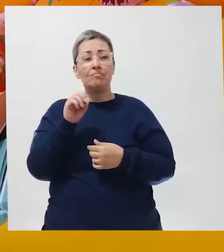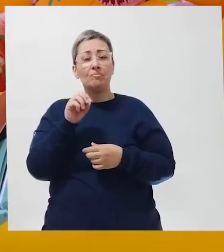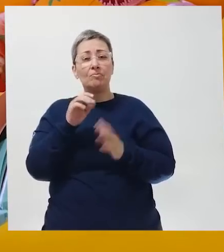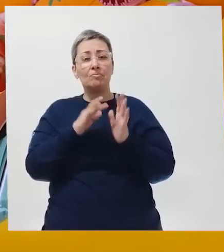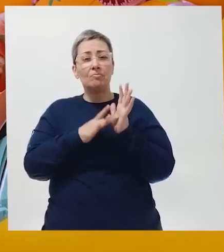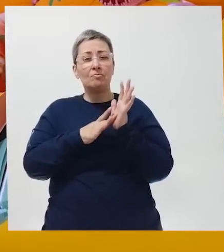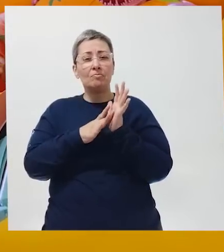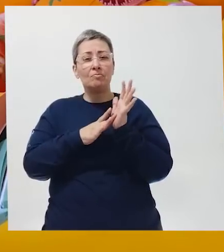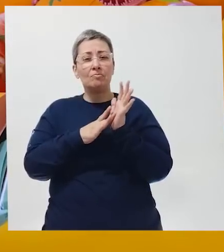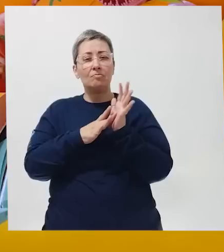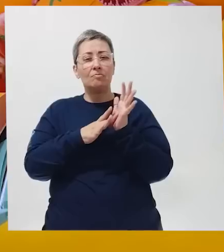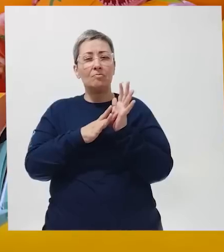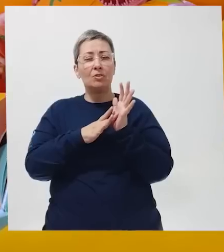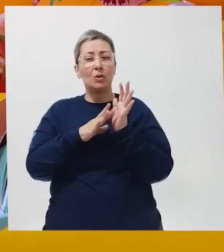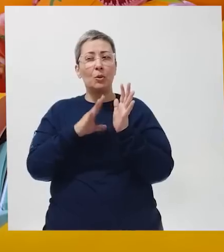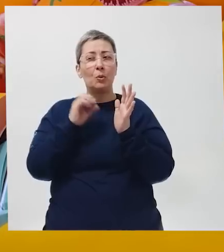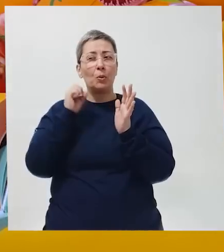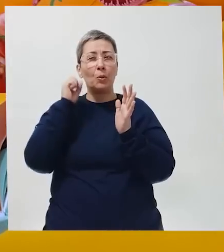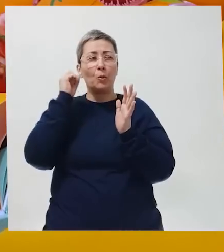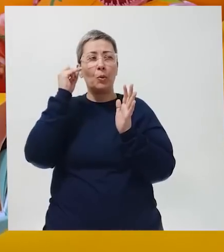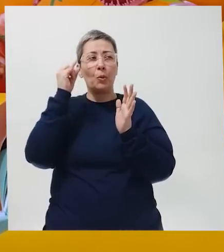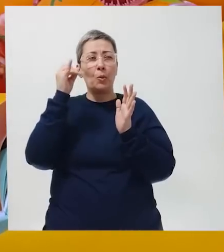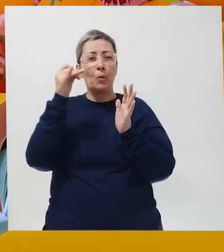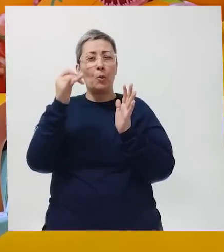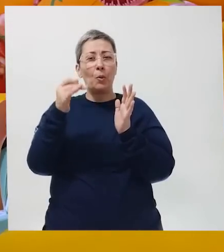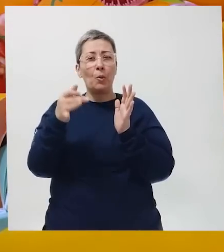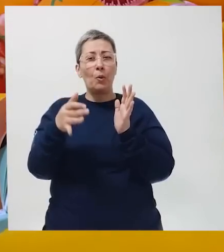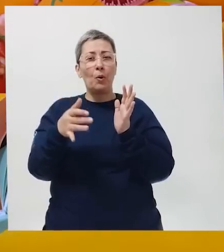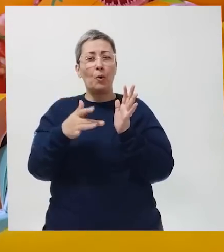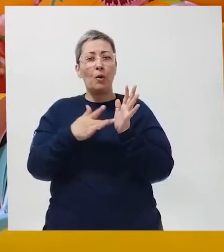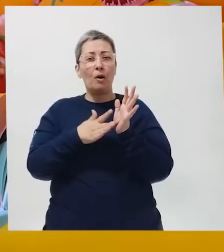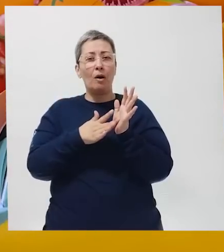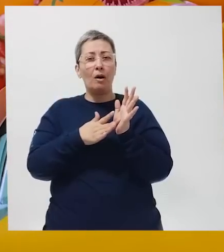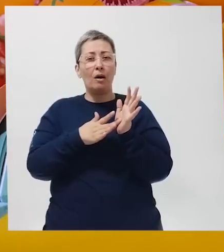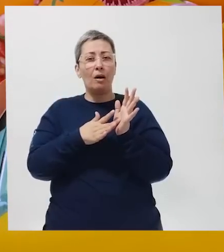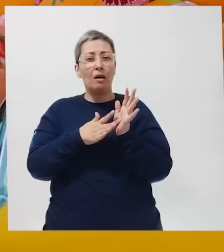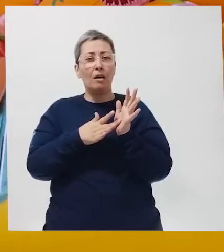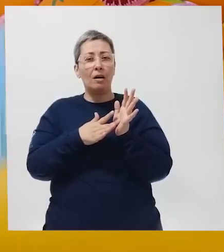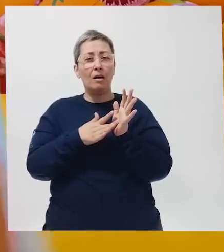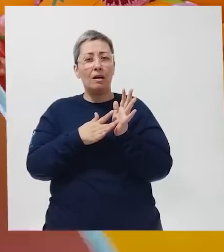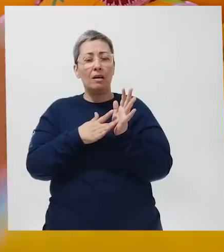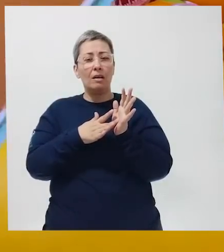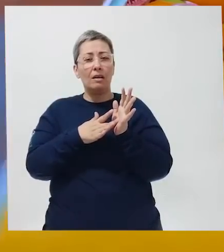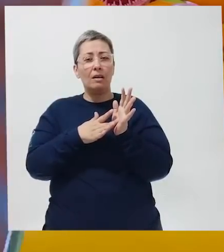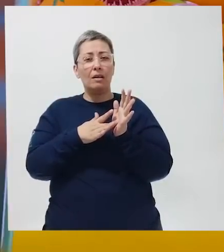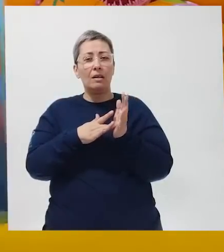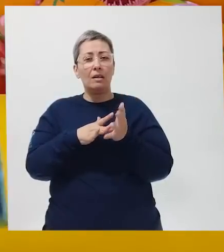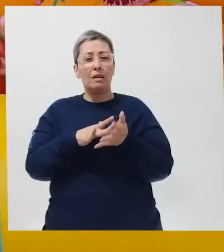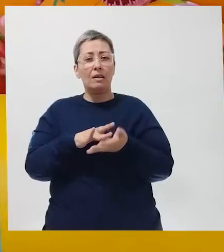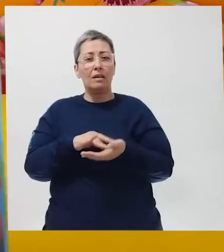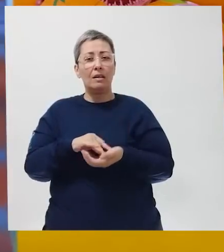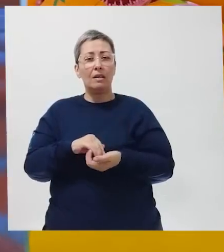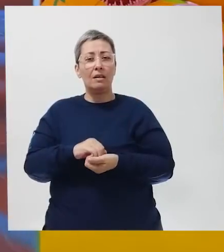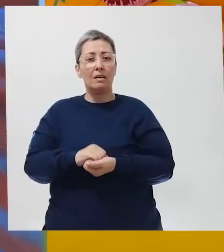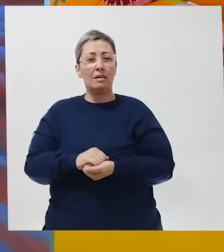Enquanto pensa, Tino finge ver a noite passar.